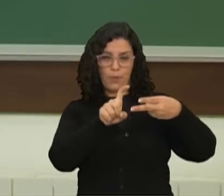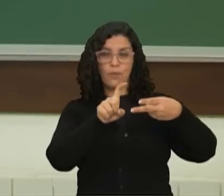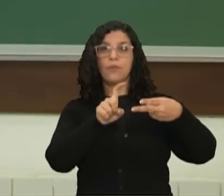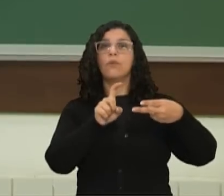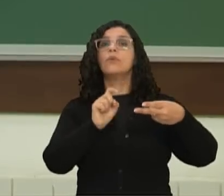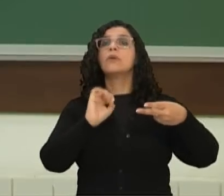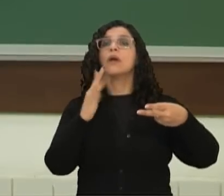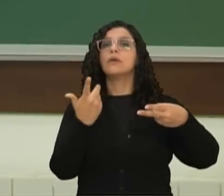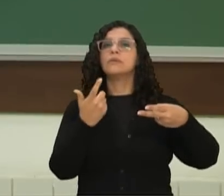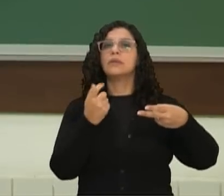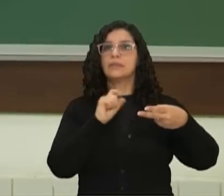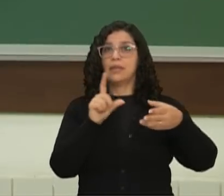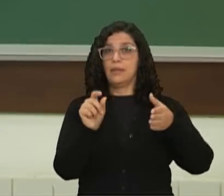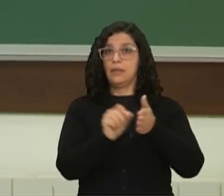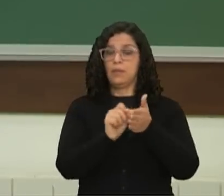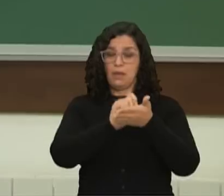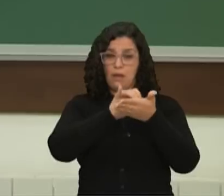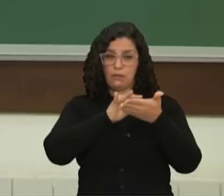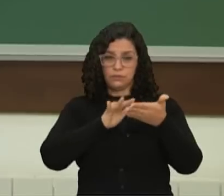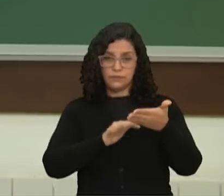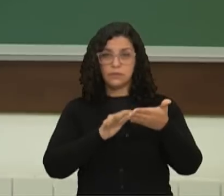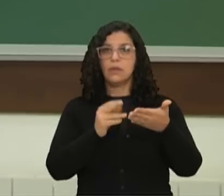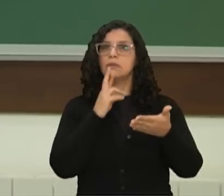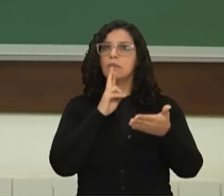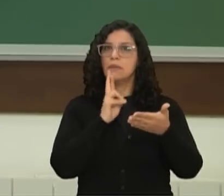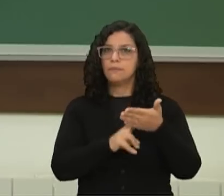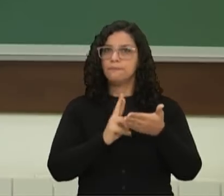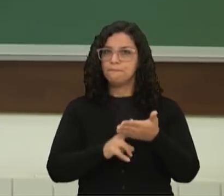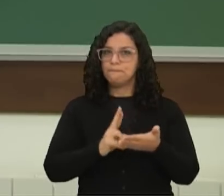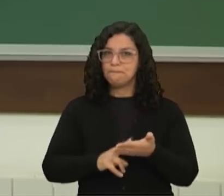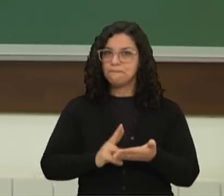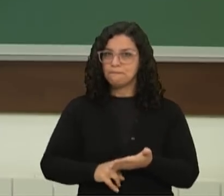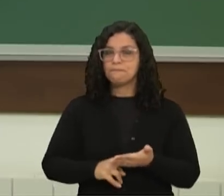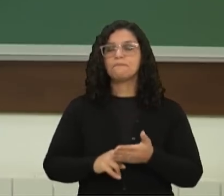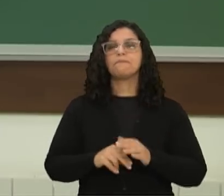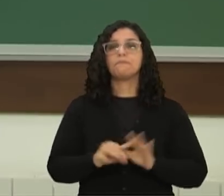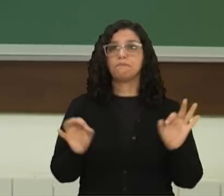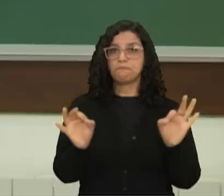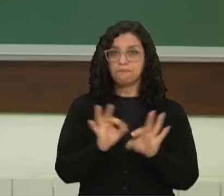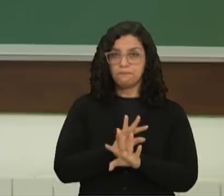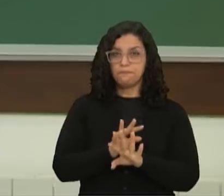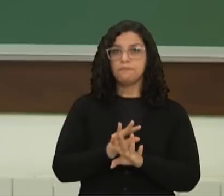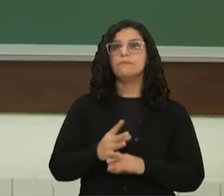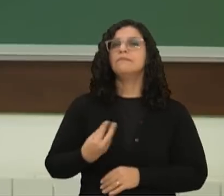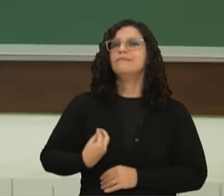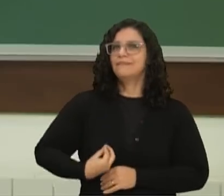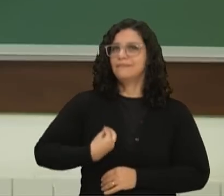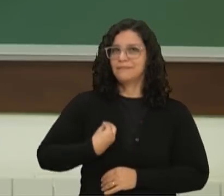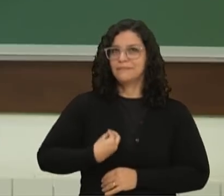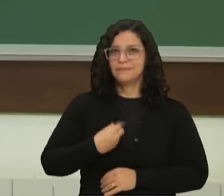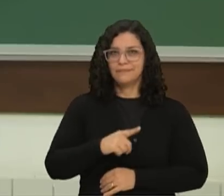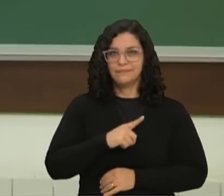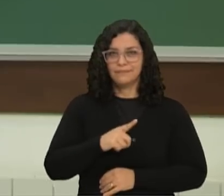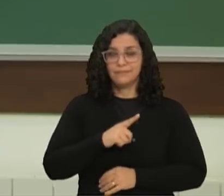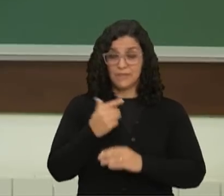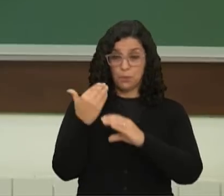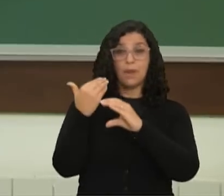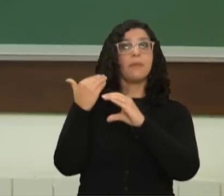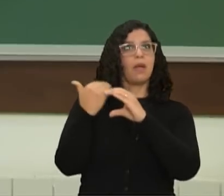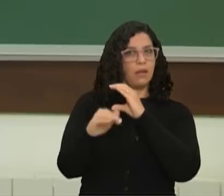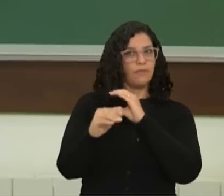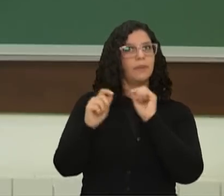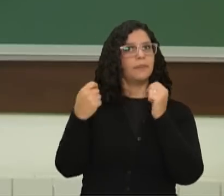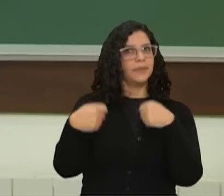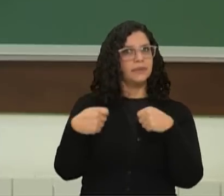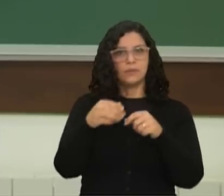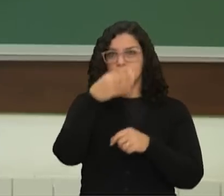você precisa acessar o primeiro link, lá vocês vão encontrar algumas atividades, você vai resolver essa atividade, enviar e